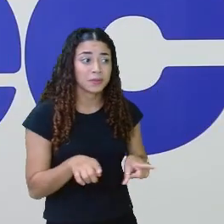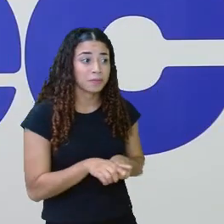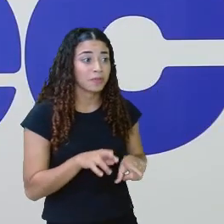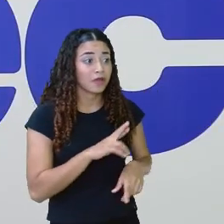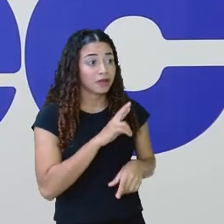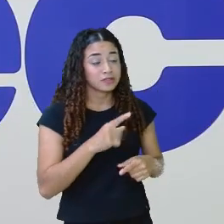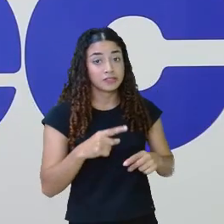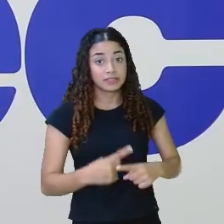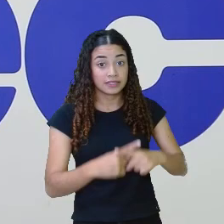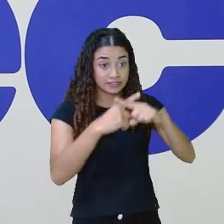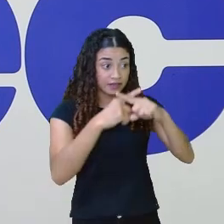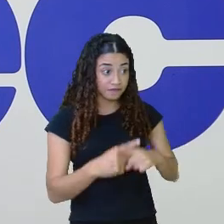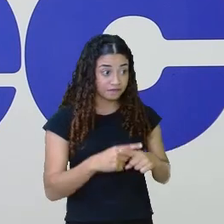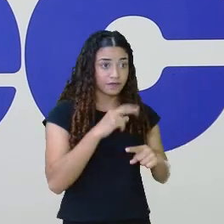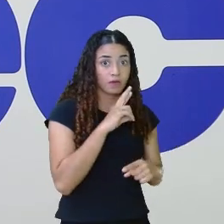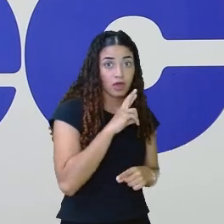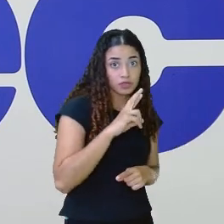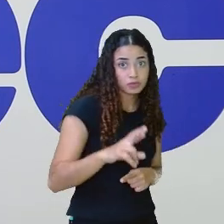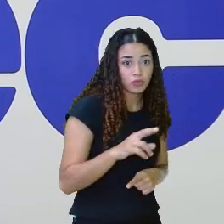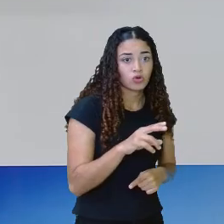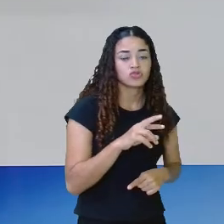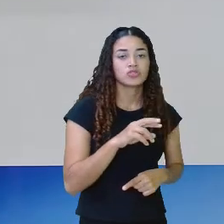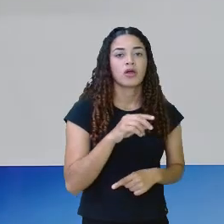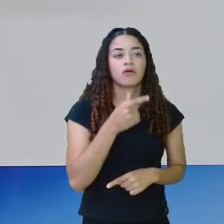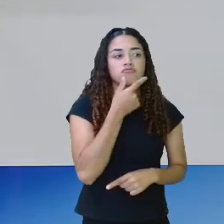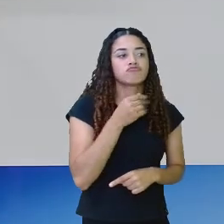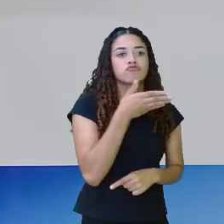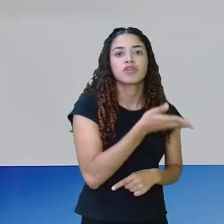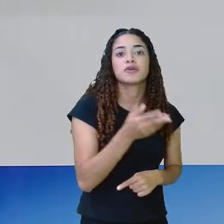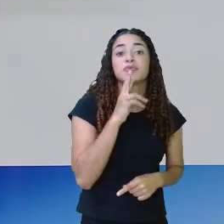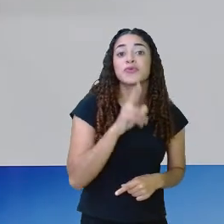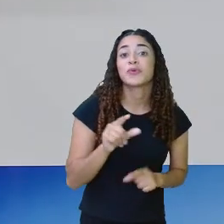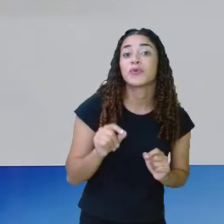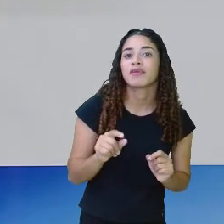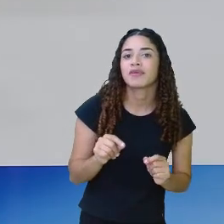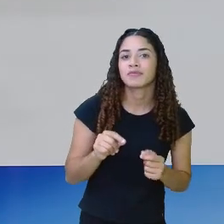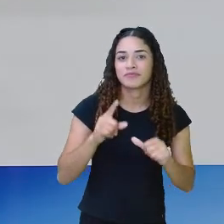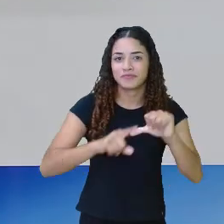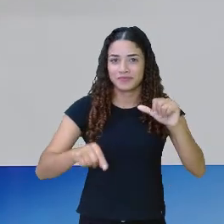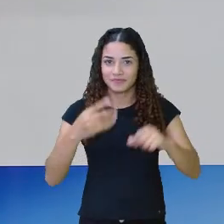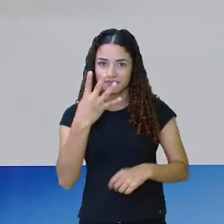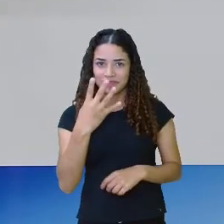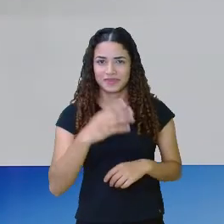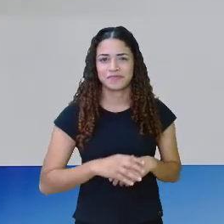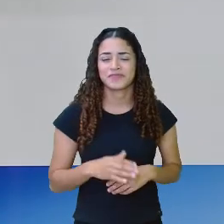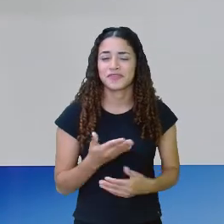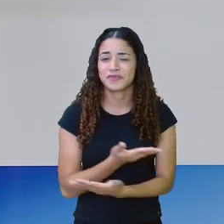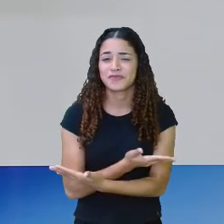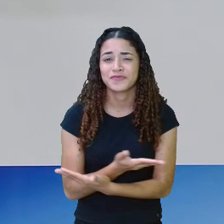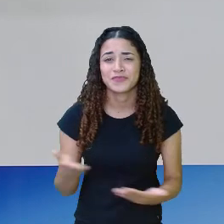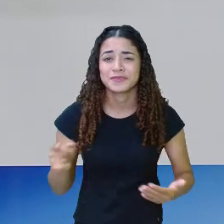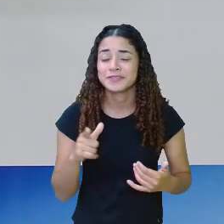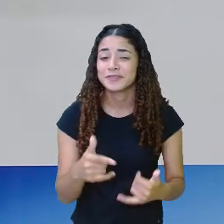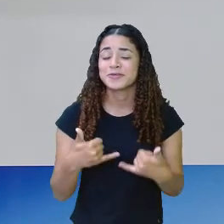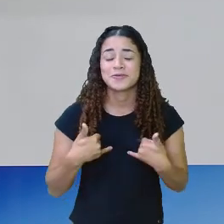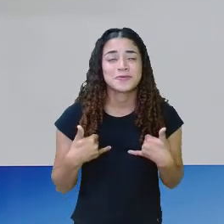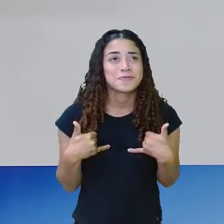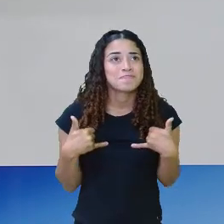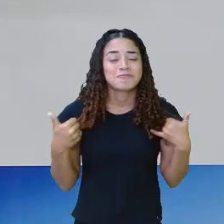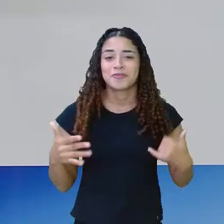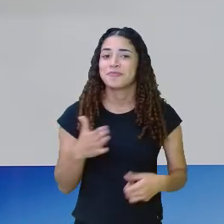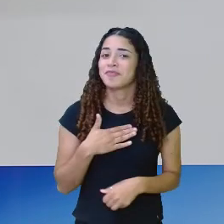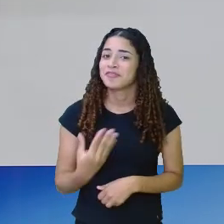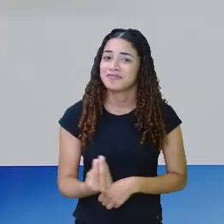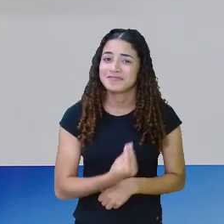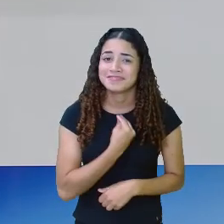desafio, o Gabriel disse que a resposta é a letra B de bola. Muito bem. Vocês são o orgulho da minha